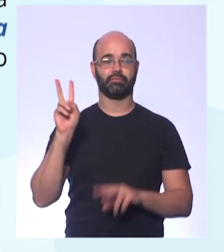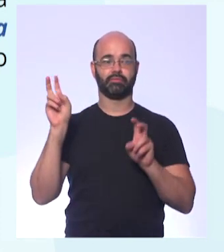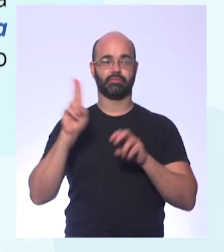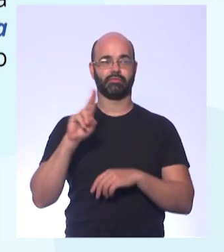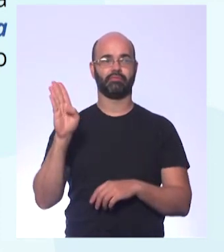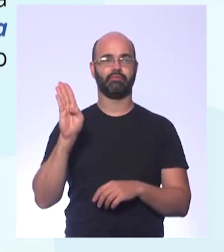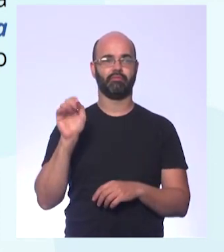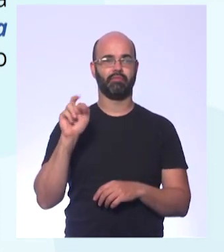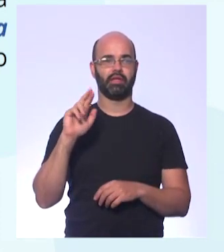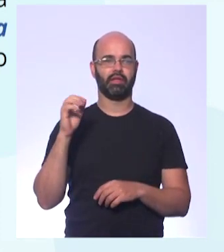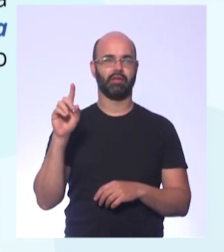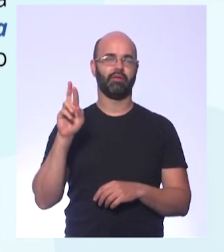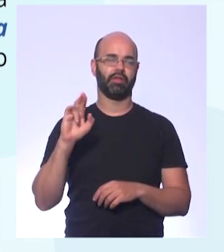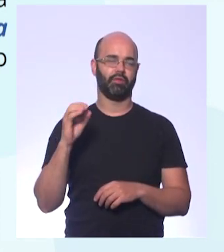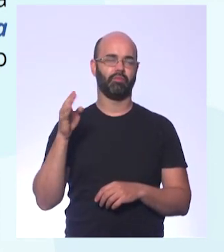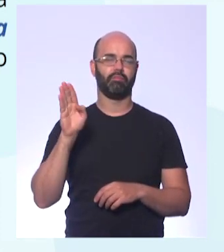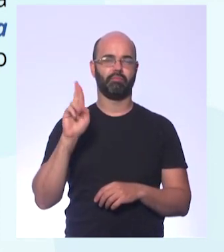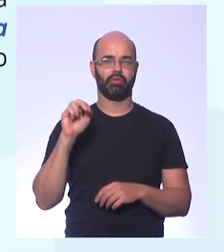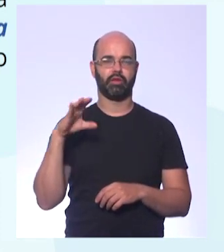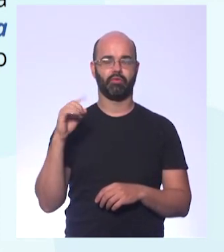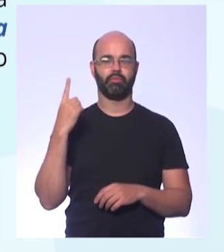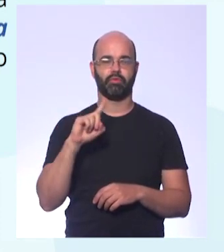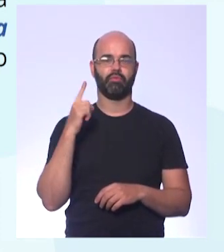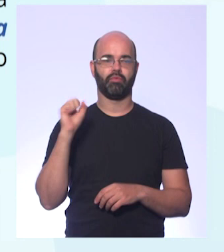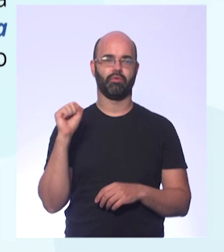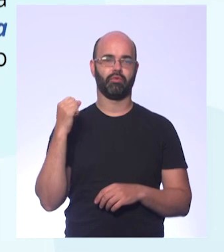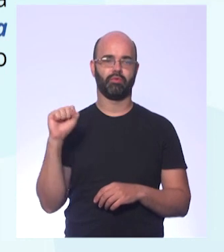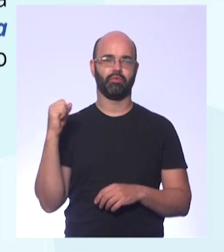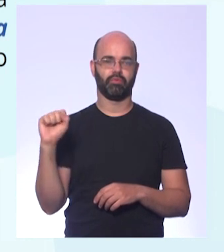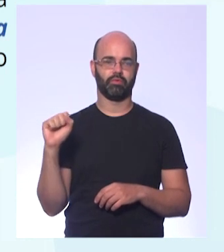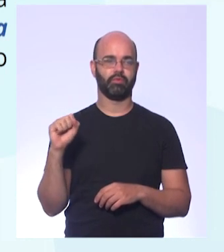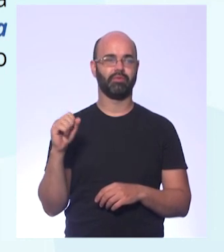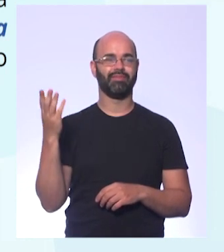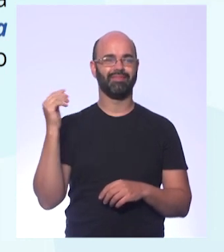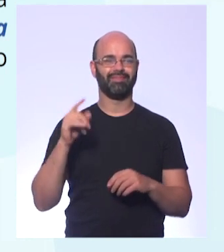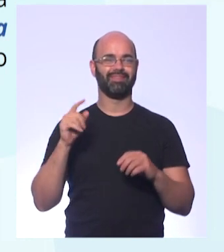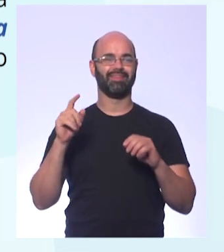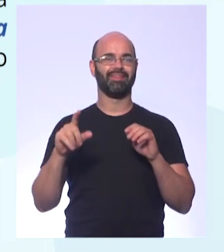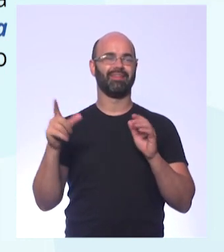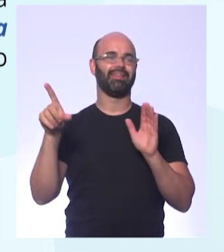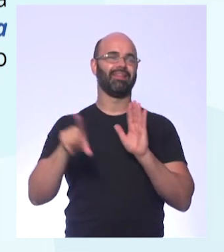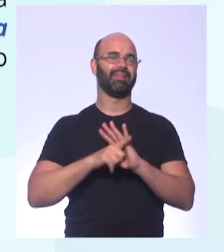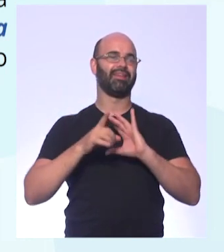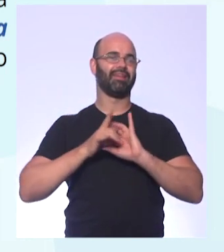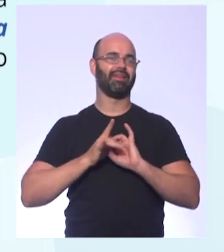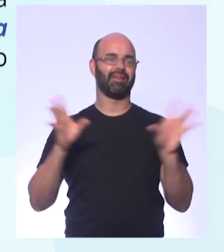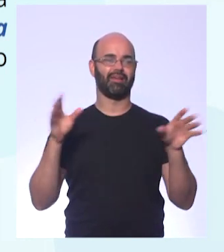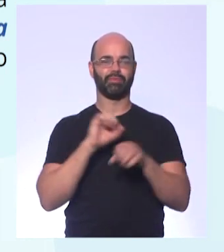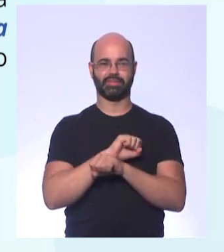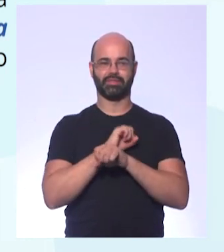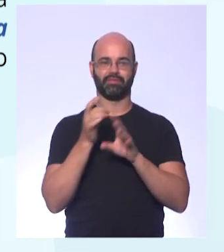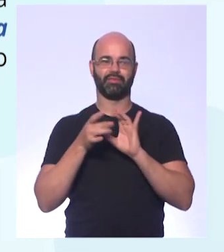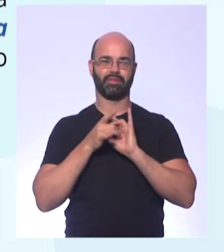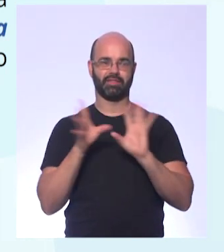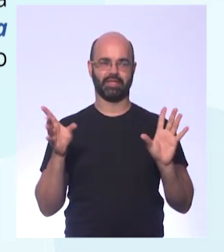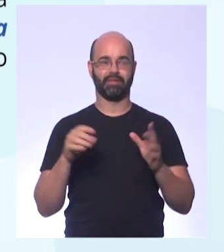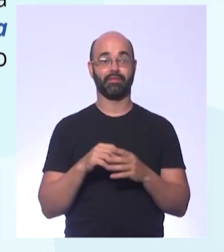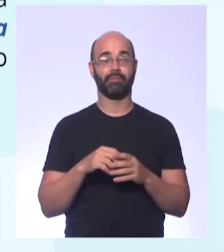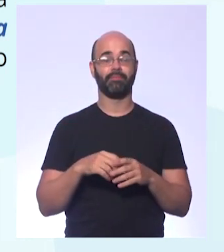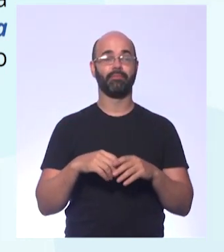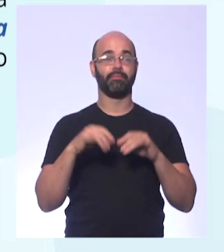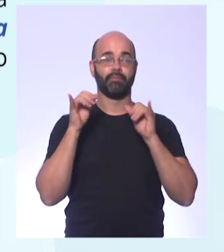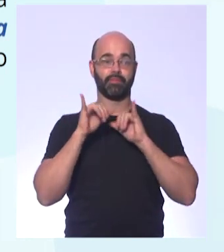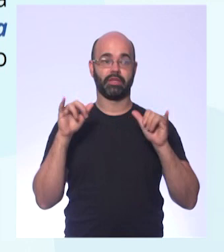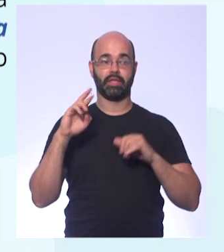Rio Branco em 1888, mesmo ano da assinatura da Lei Áurea, olha que coincidência. E após a proclamação da